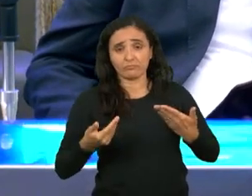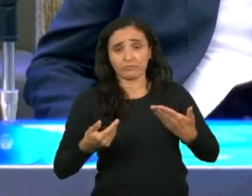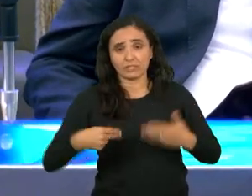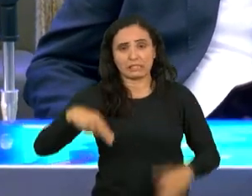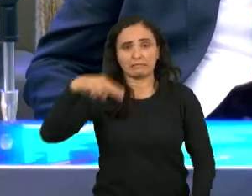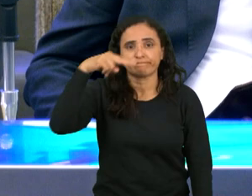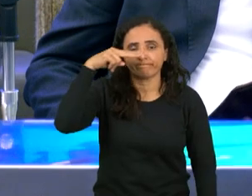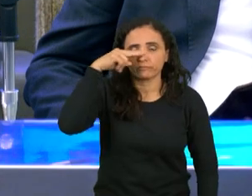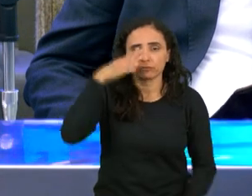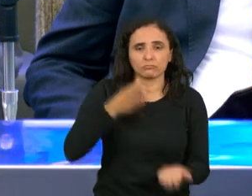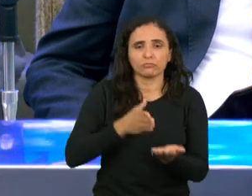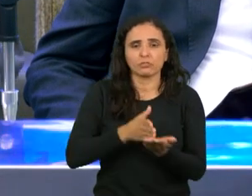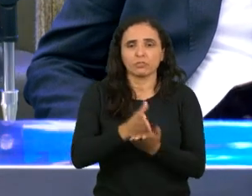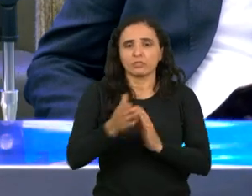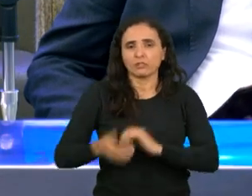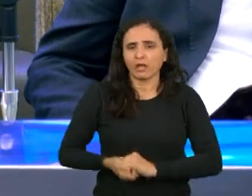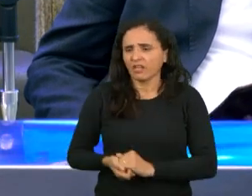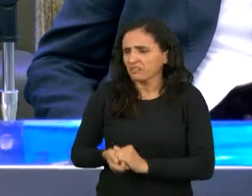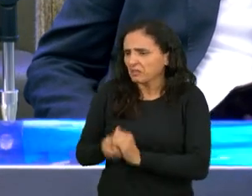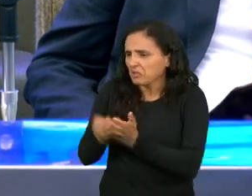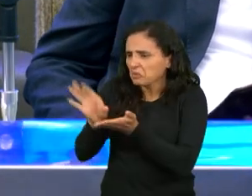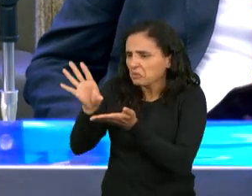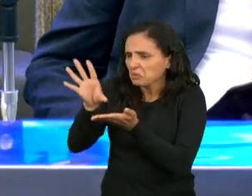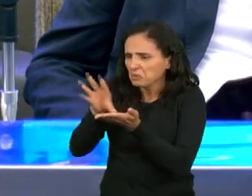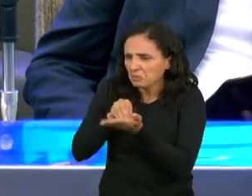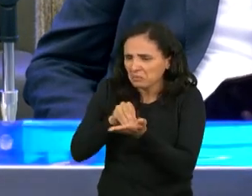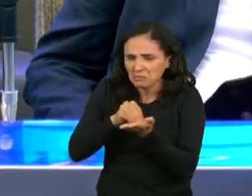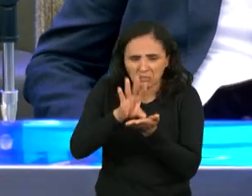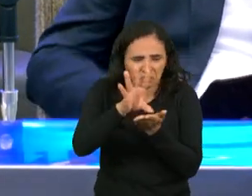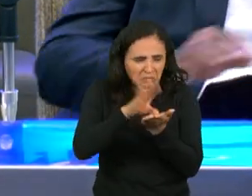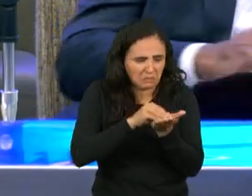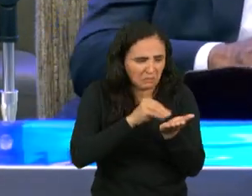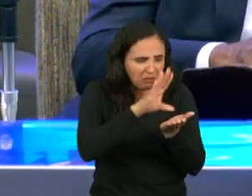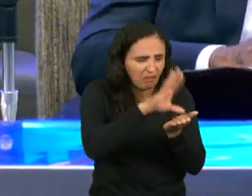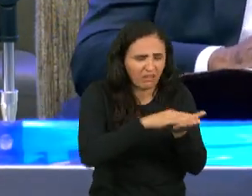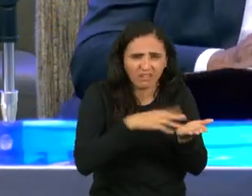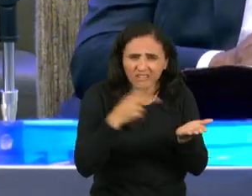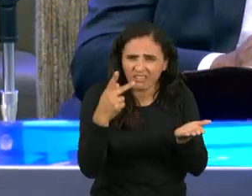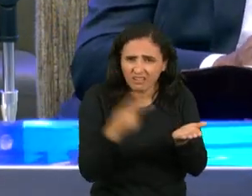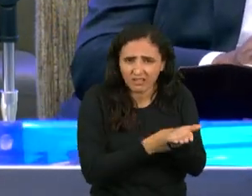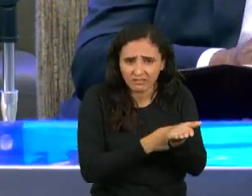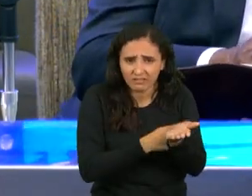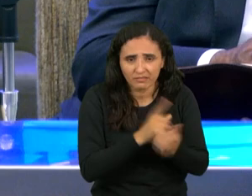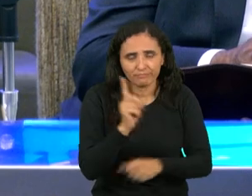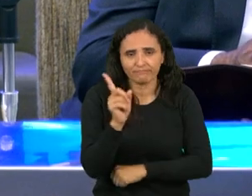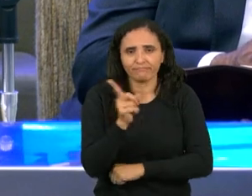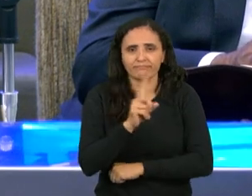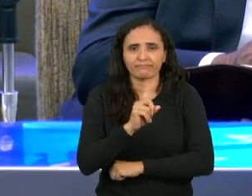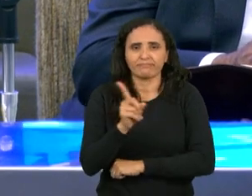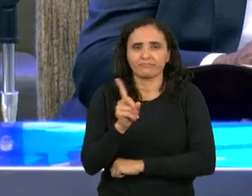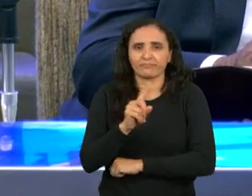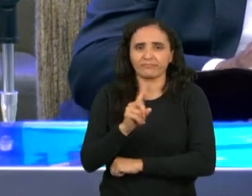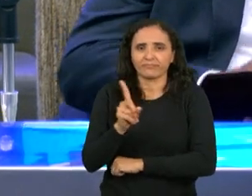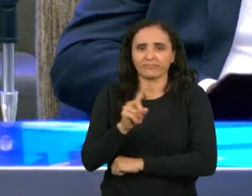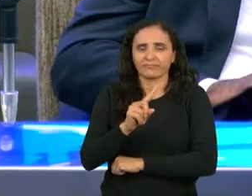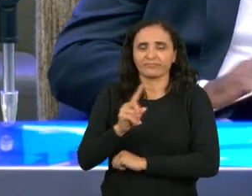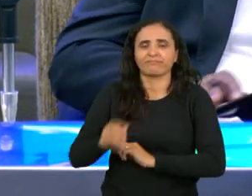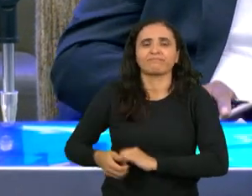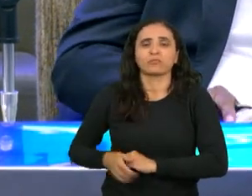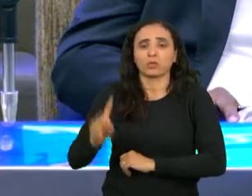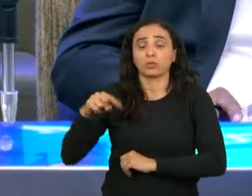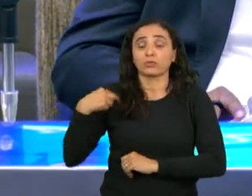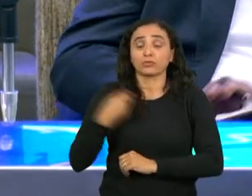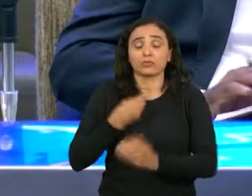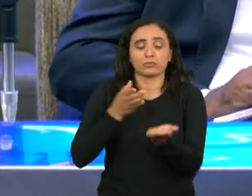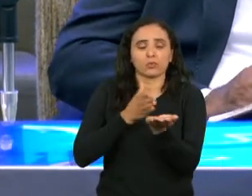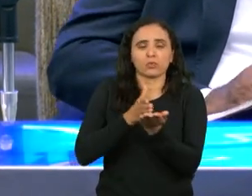não podemos irmãos correr a carreira desenfreada sem freio do mundo o mundo vai